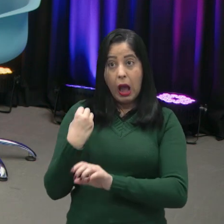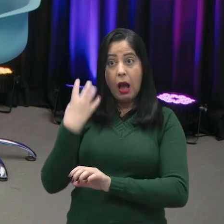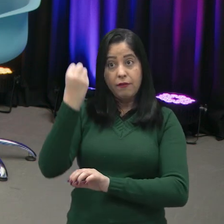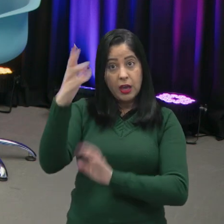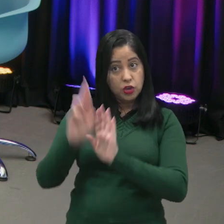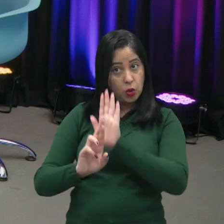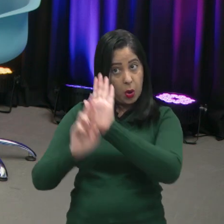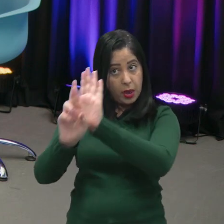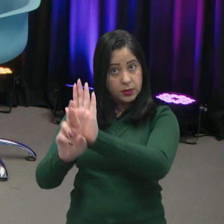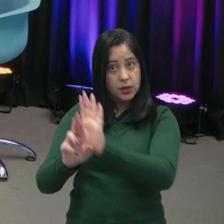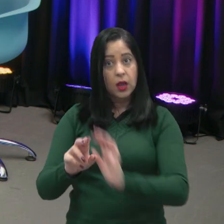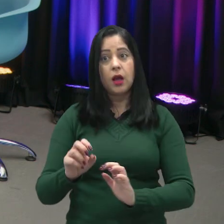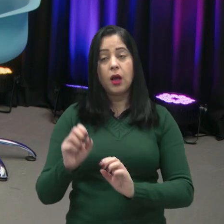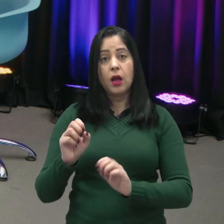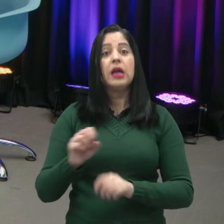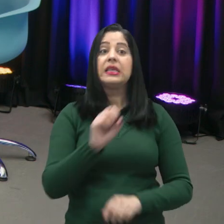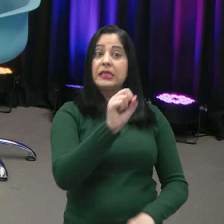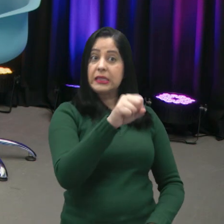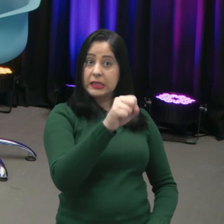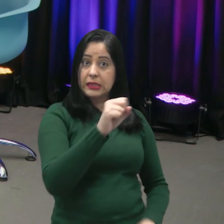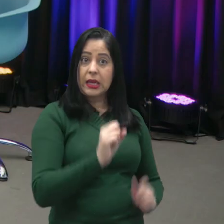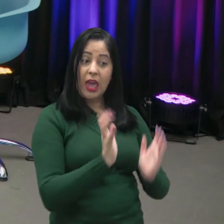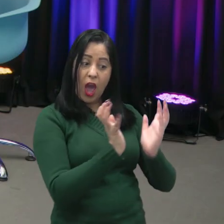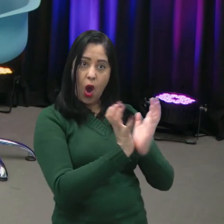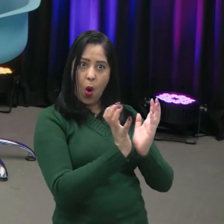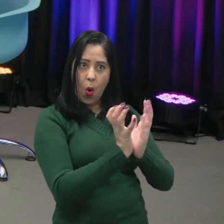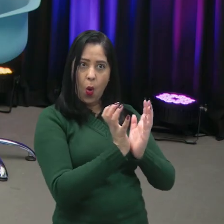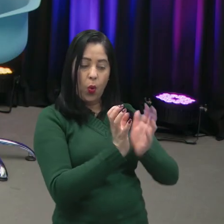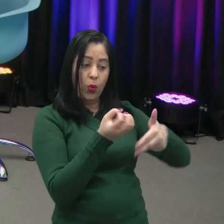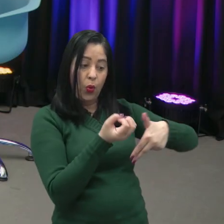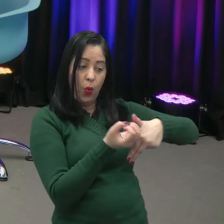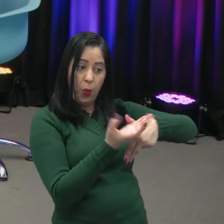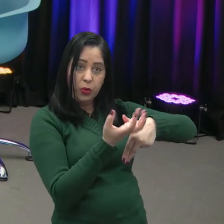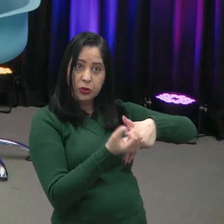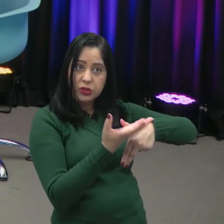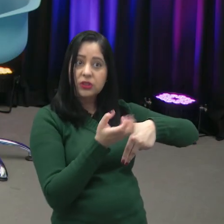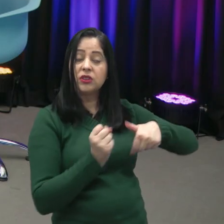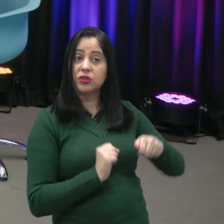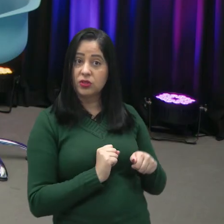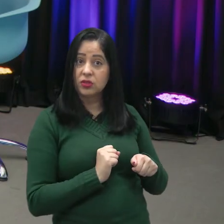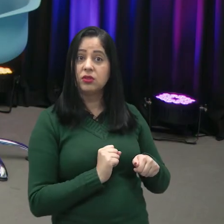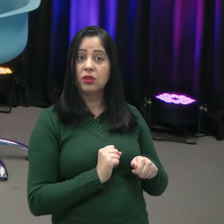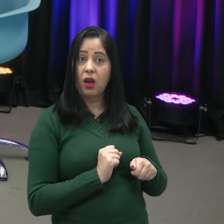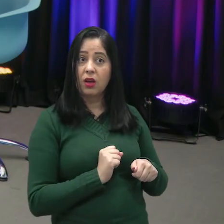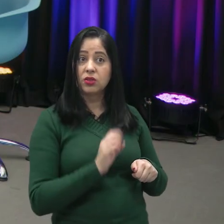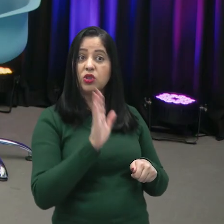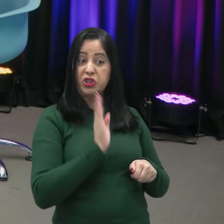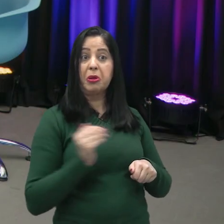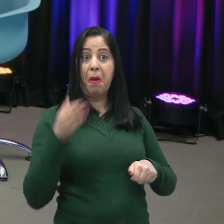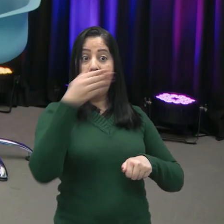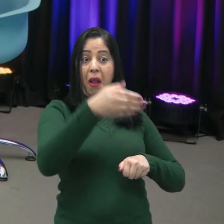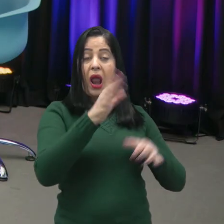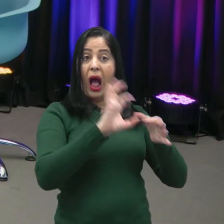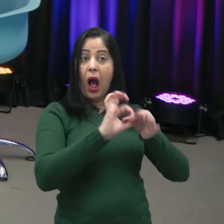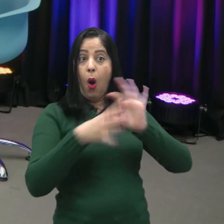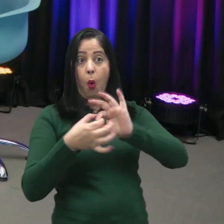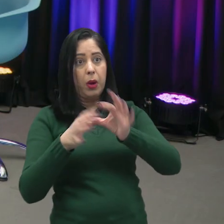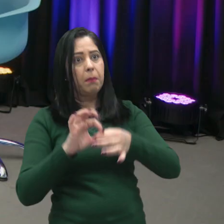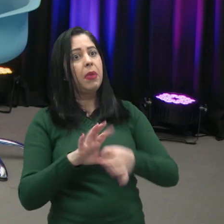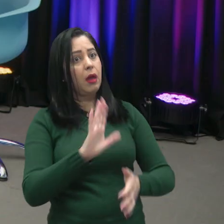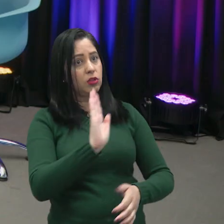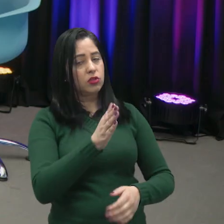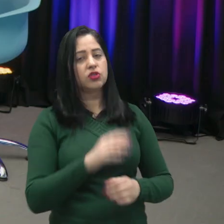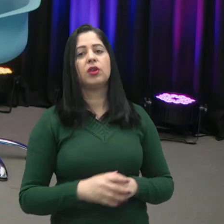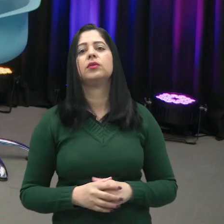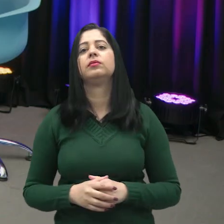foi representar e foi fora do país. Tem atletas na seleção brasileira. Legal, hoje bacana. Representando nas Olimpíadas. E